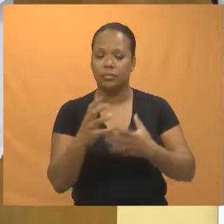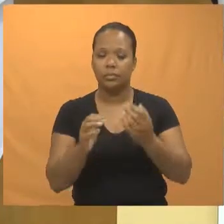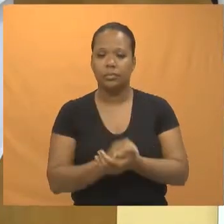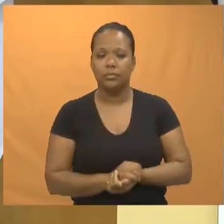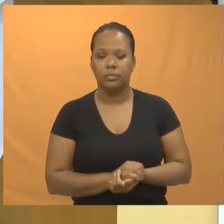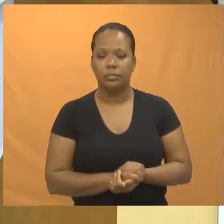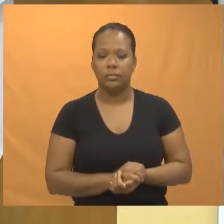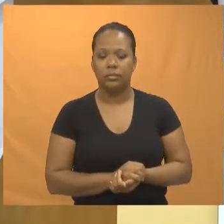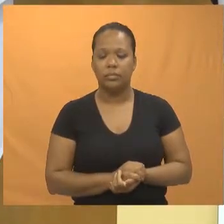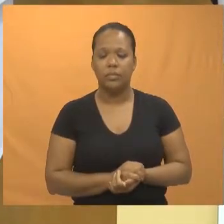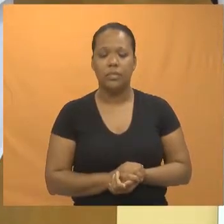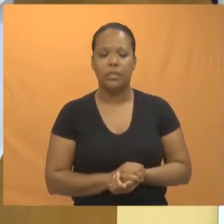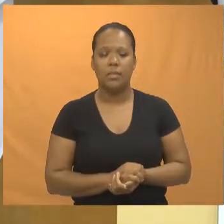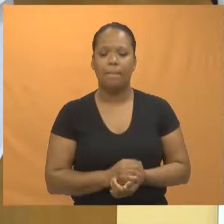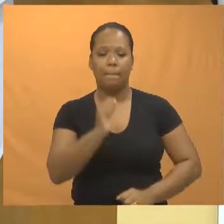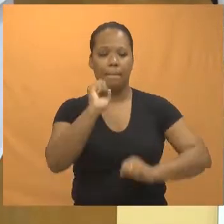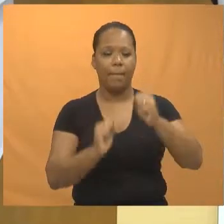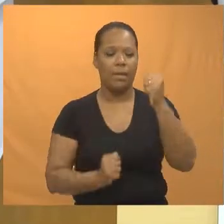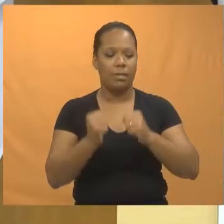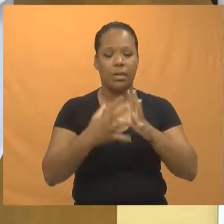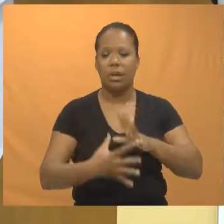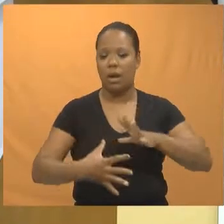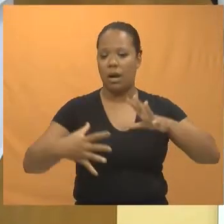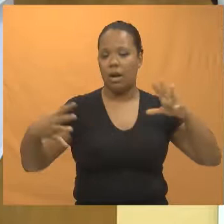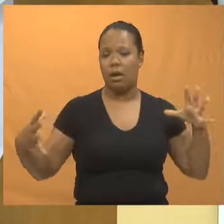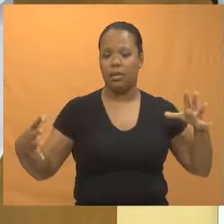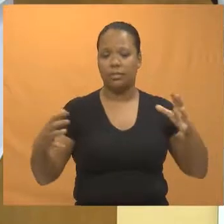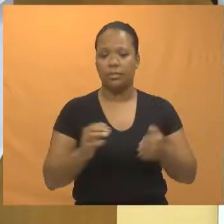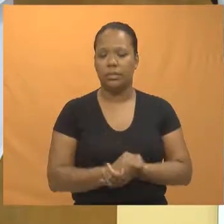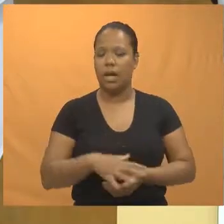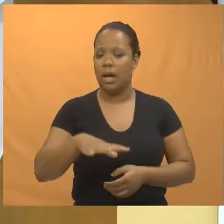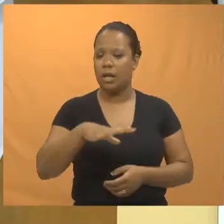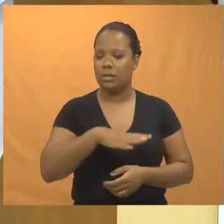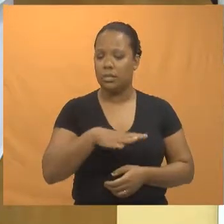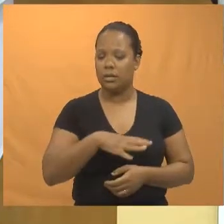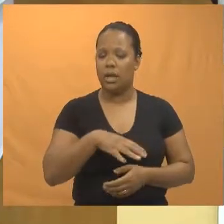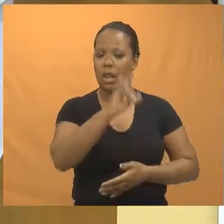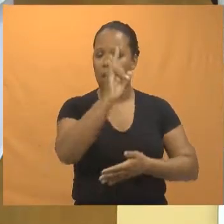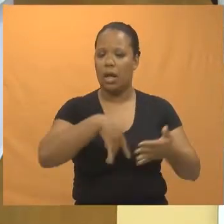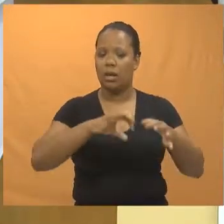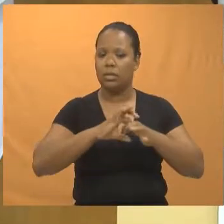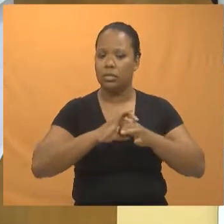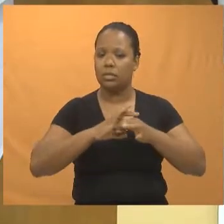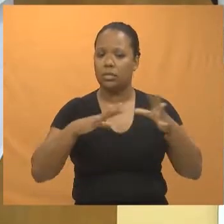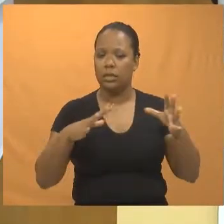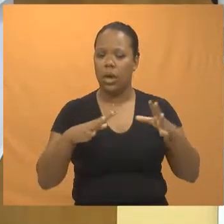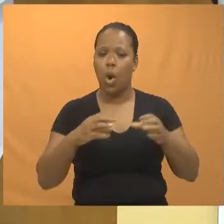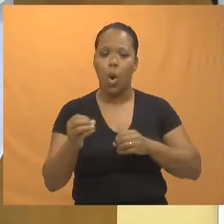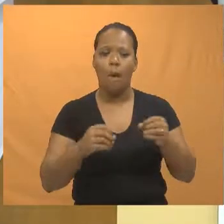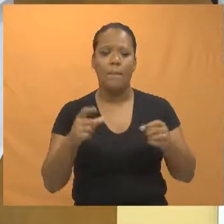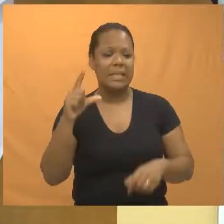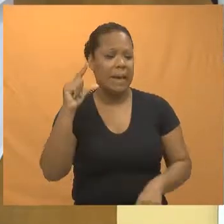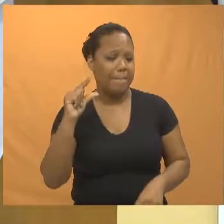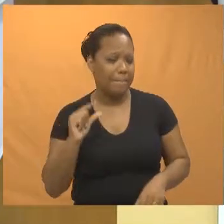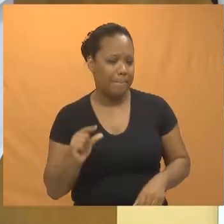grandes complexos industriais. Ou seja, o município poderá licenciar, autorizar obras